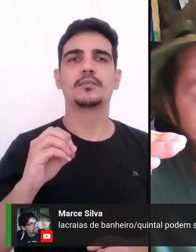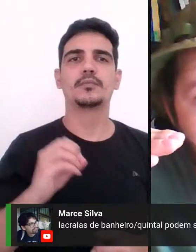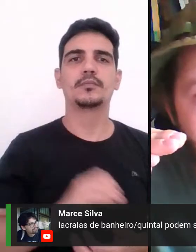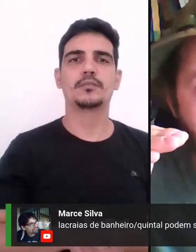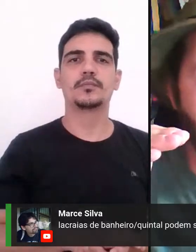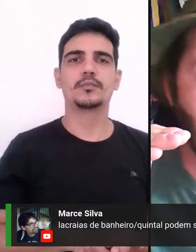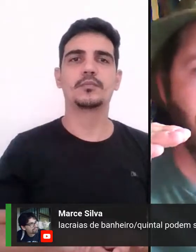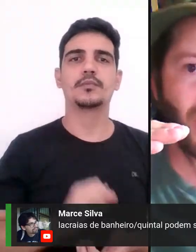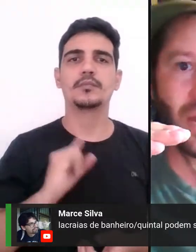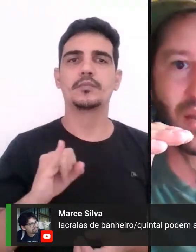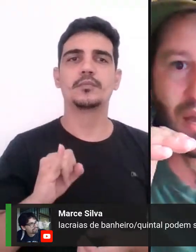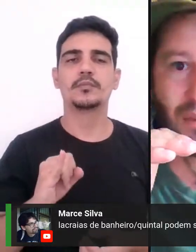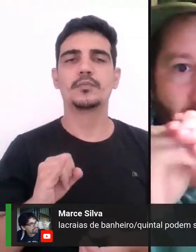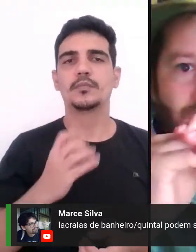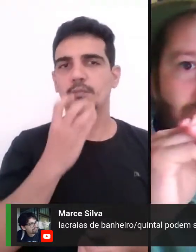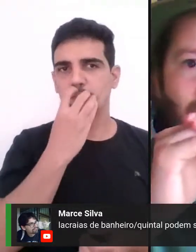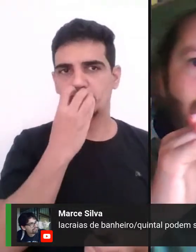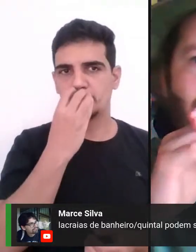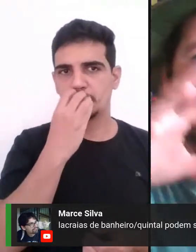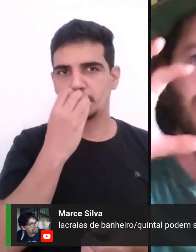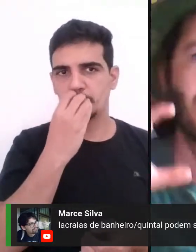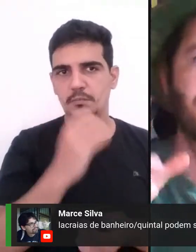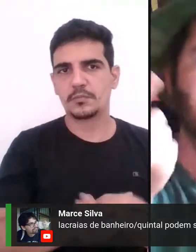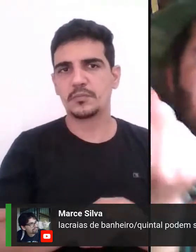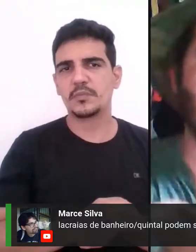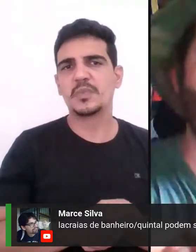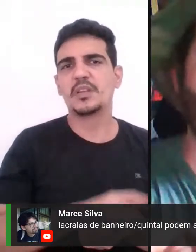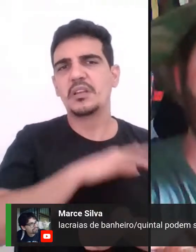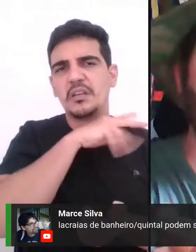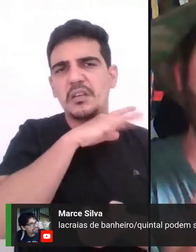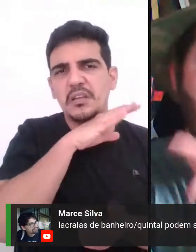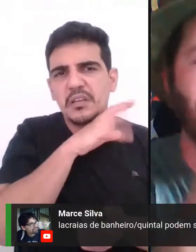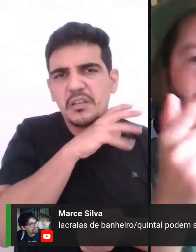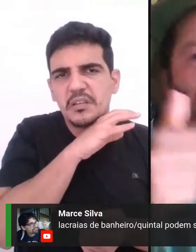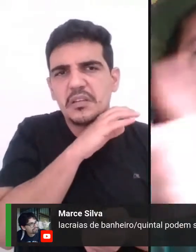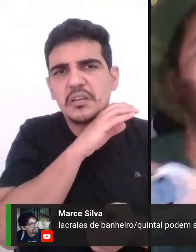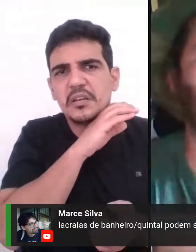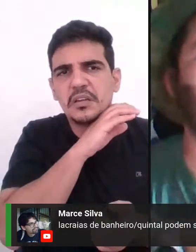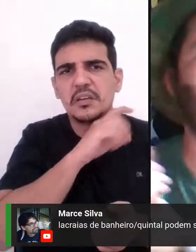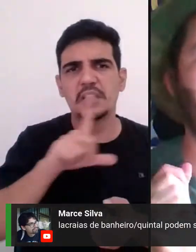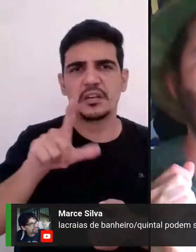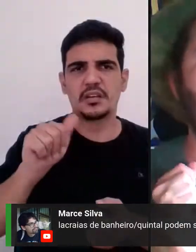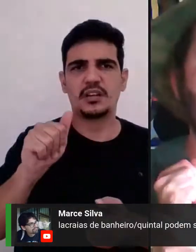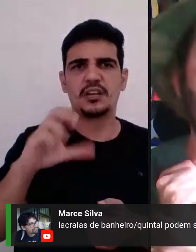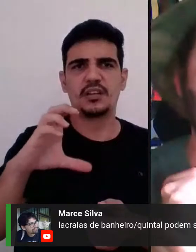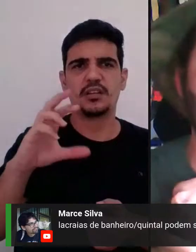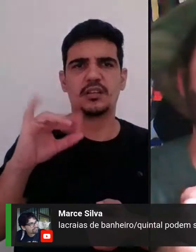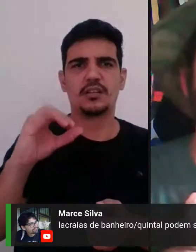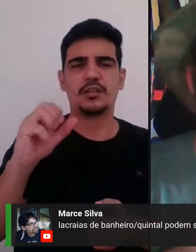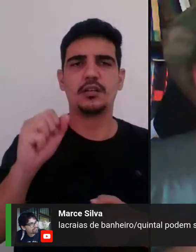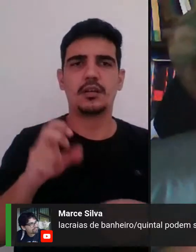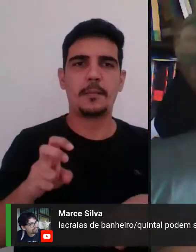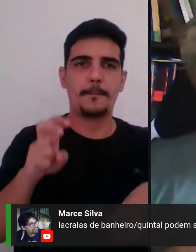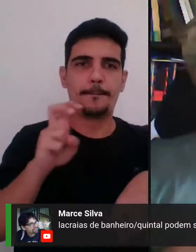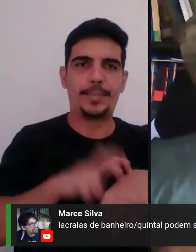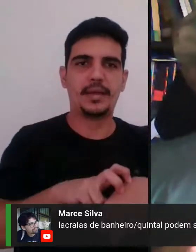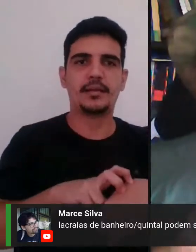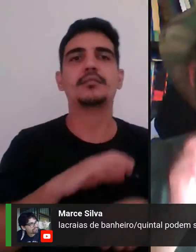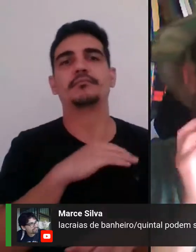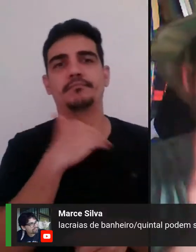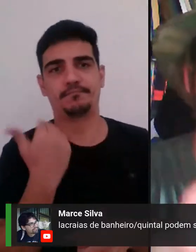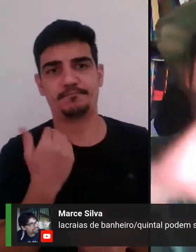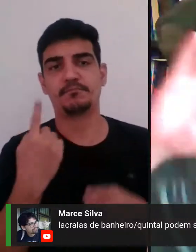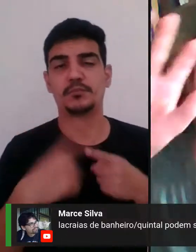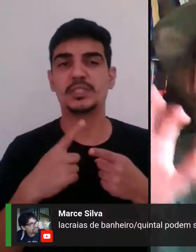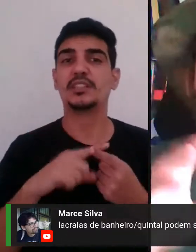muito debilitado, aí vem a lacraia, morde ele, ele não tem defesa, ele morre, porque ele já tinha um outro problema pré-existente. Então,